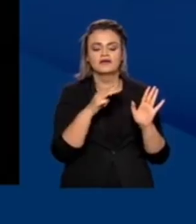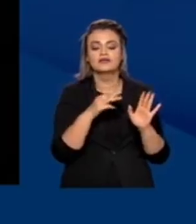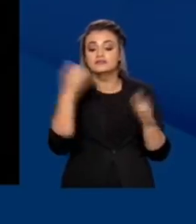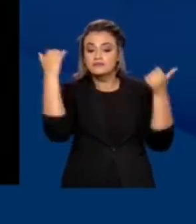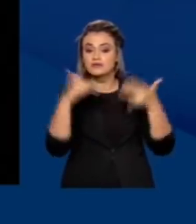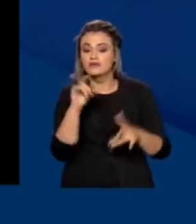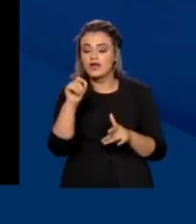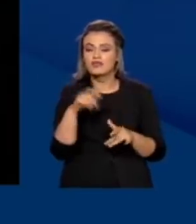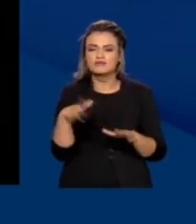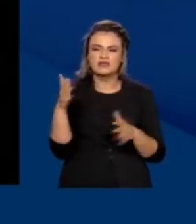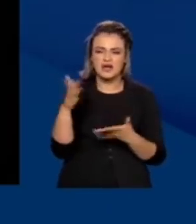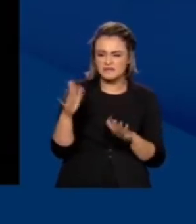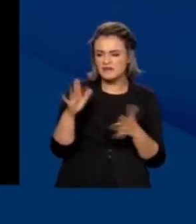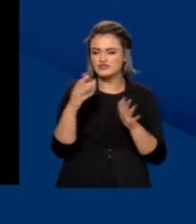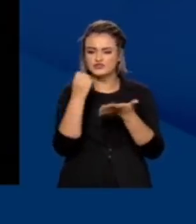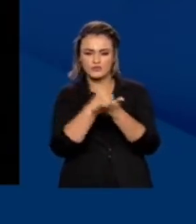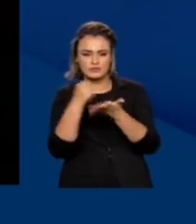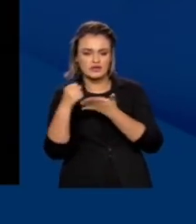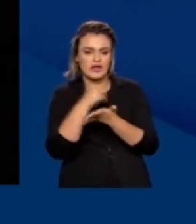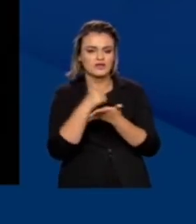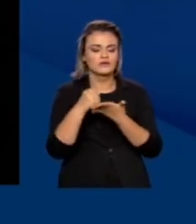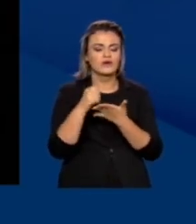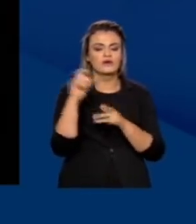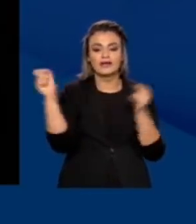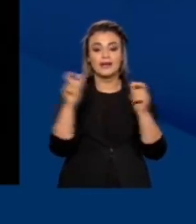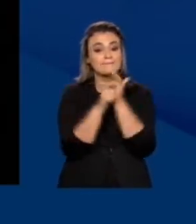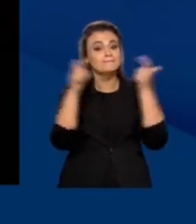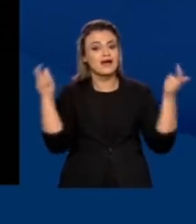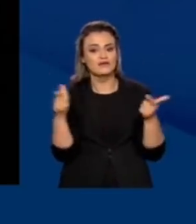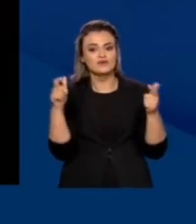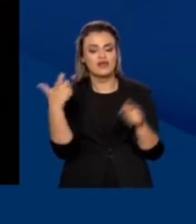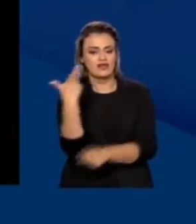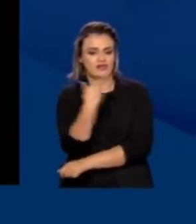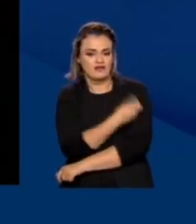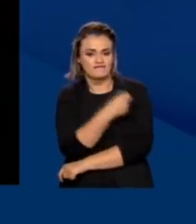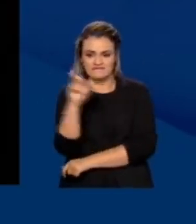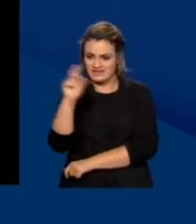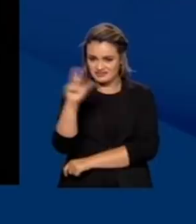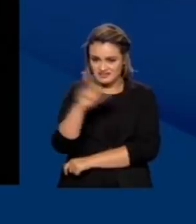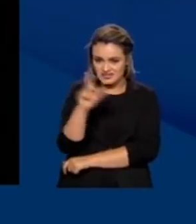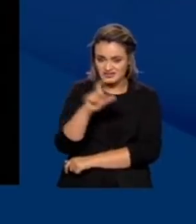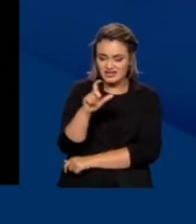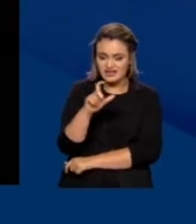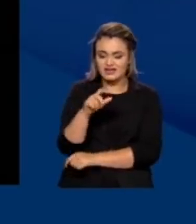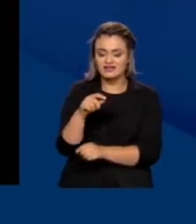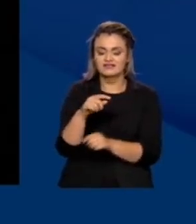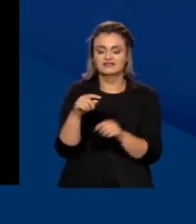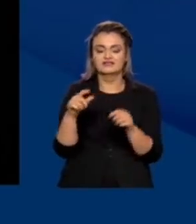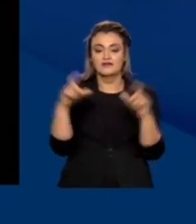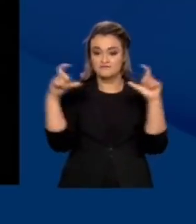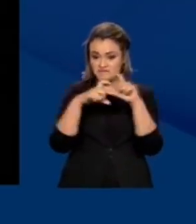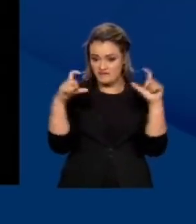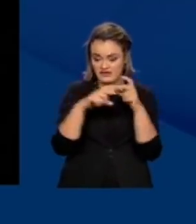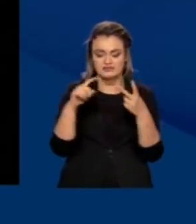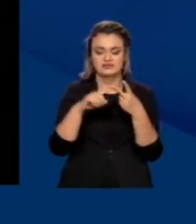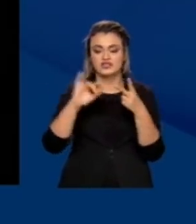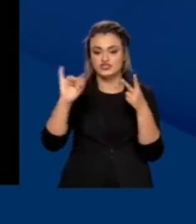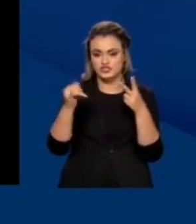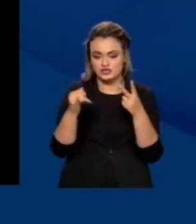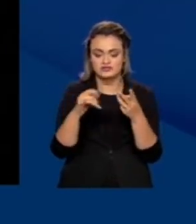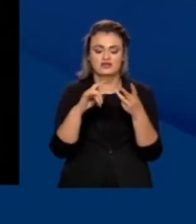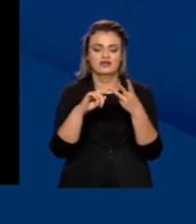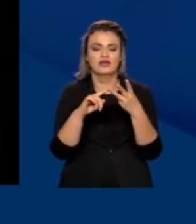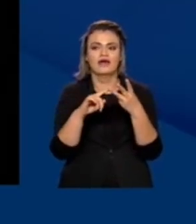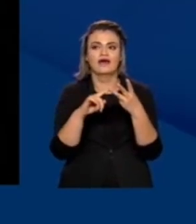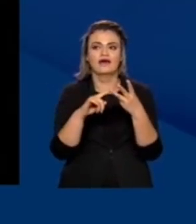onde nós tínhamos a previsão contratual que a grande maioria das vacinas da Pfizer, da Janssen